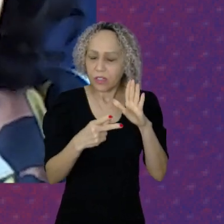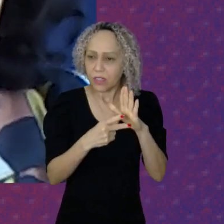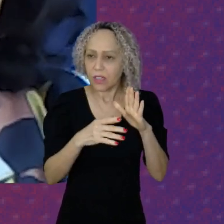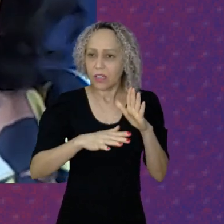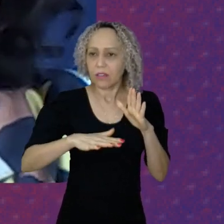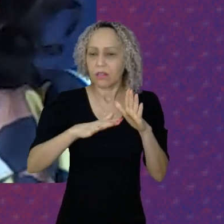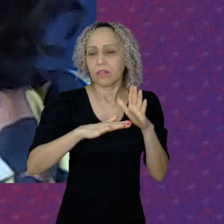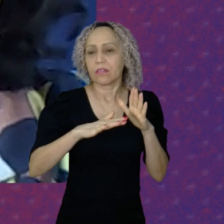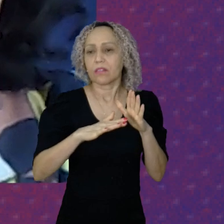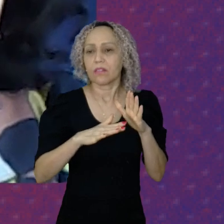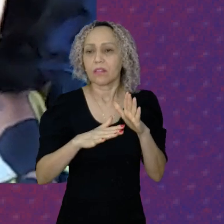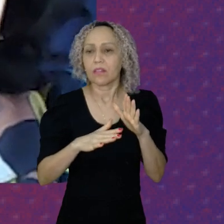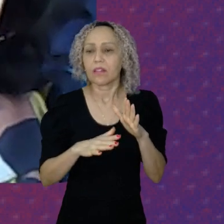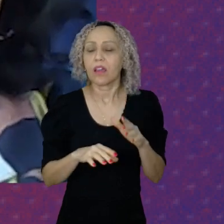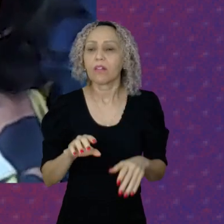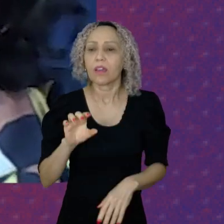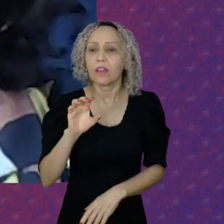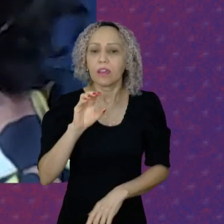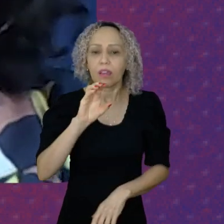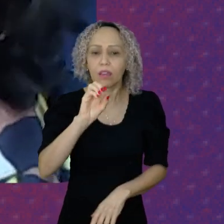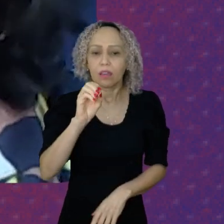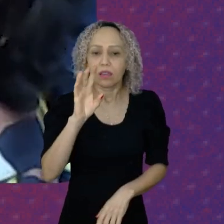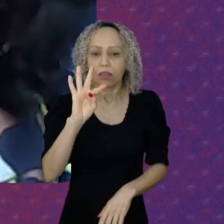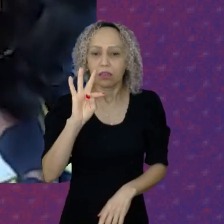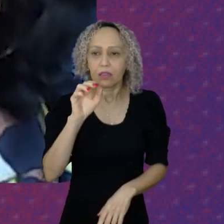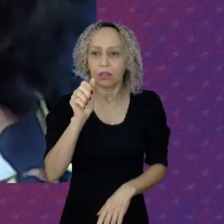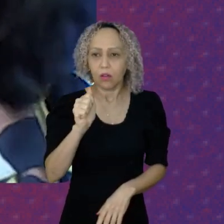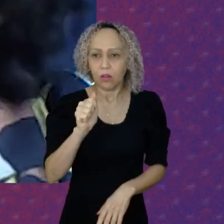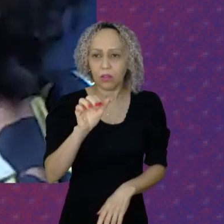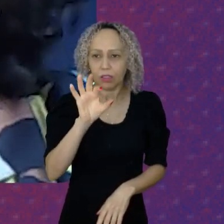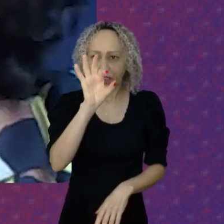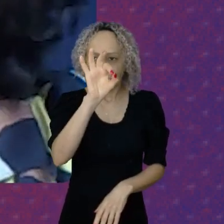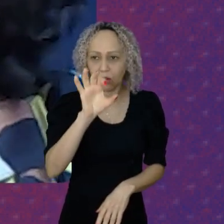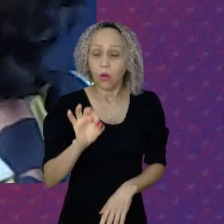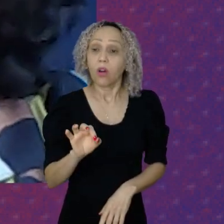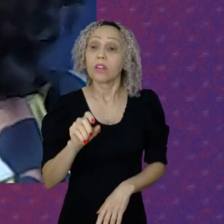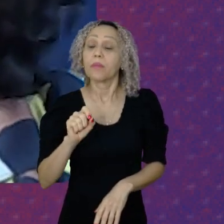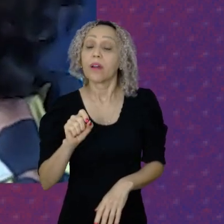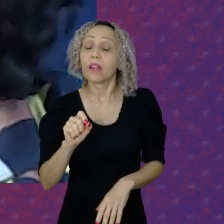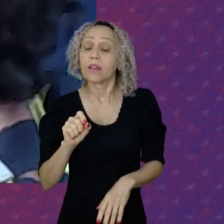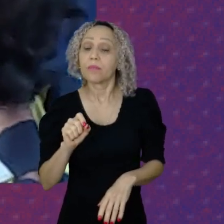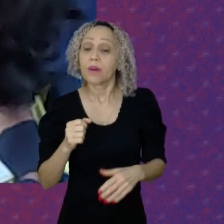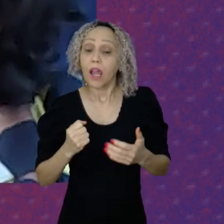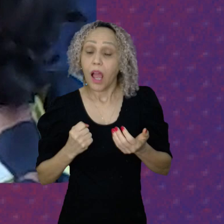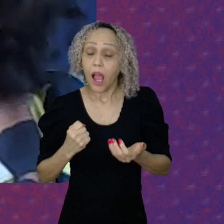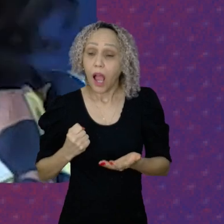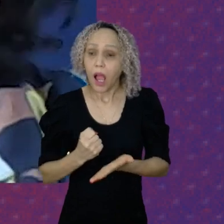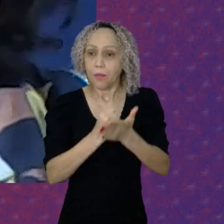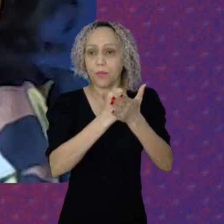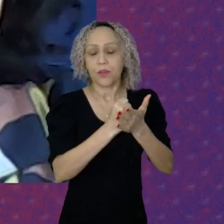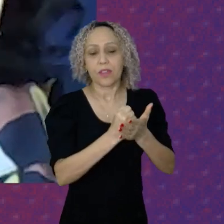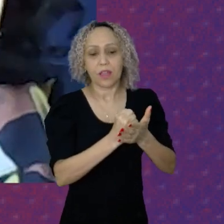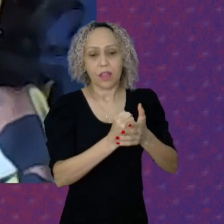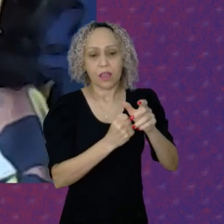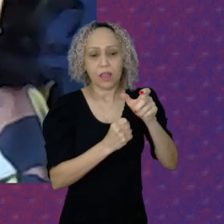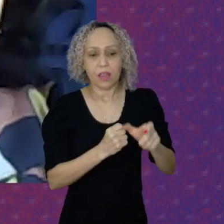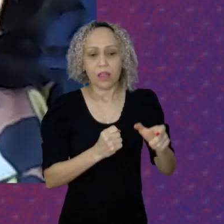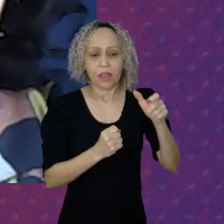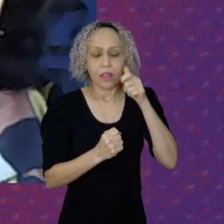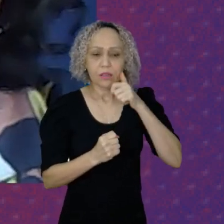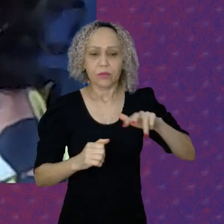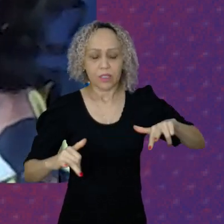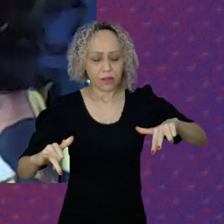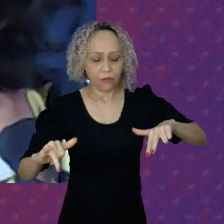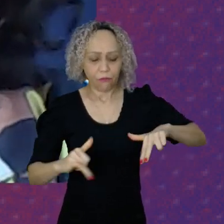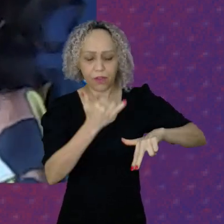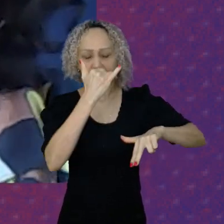para vítimas de violência em contratações do poder público. Então, é garantir